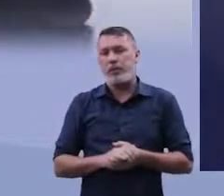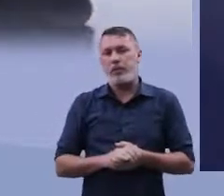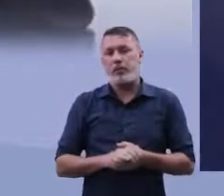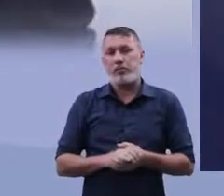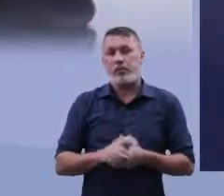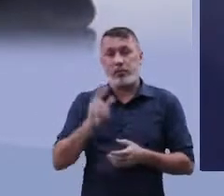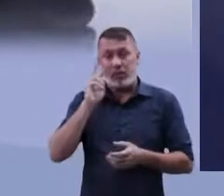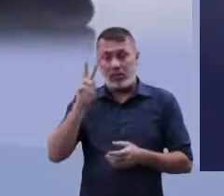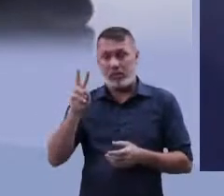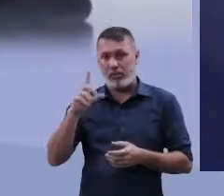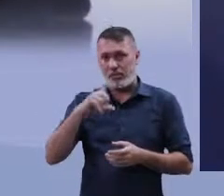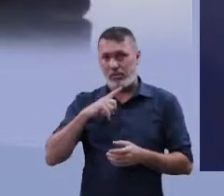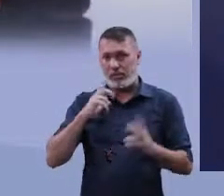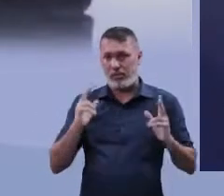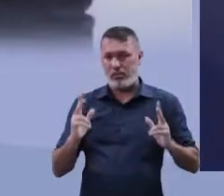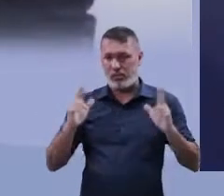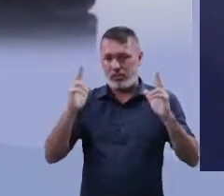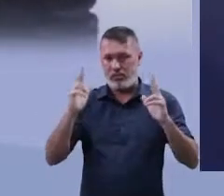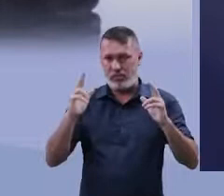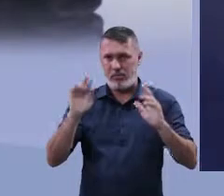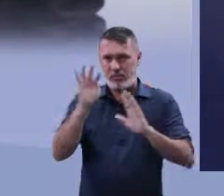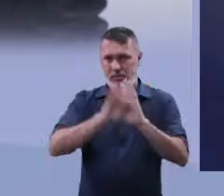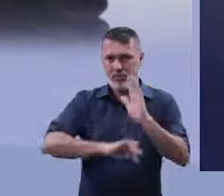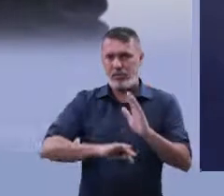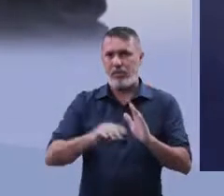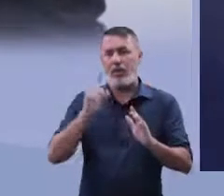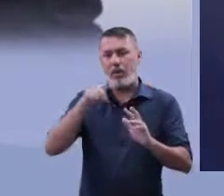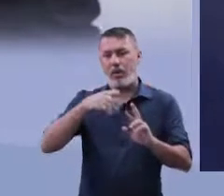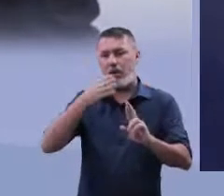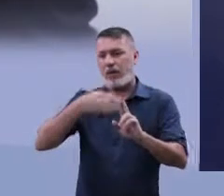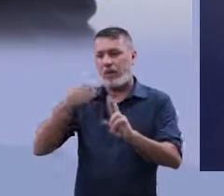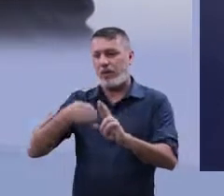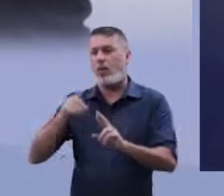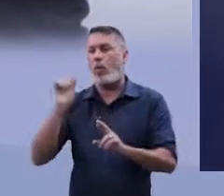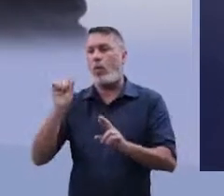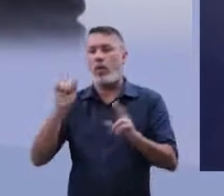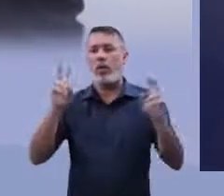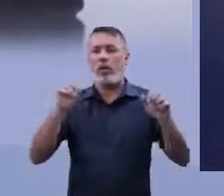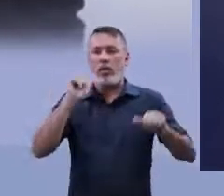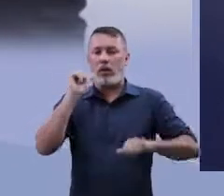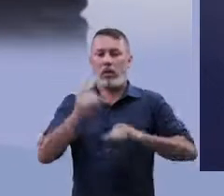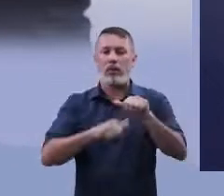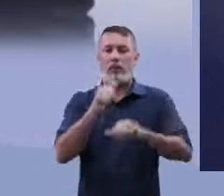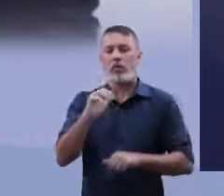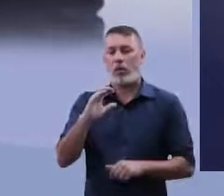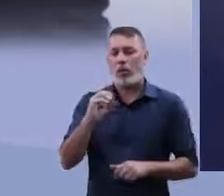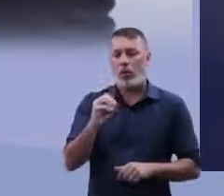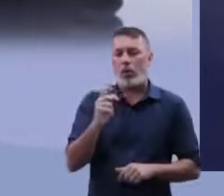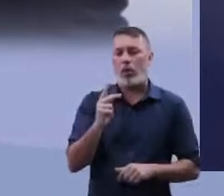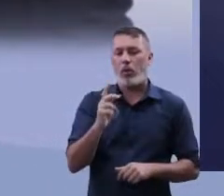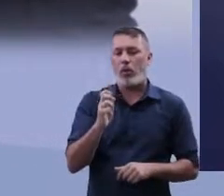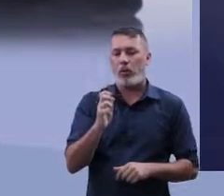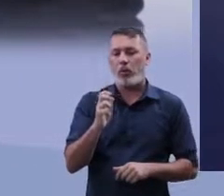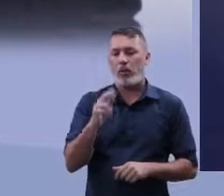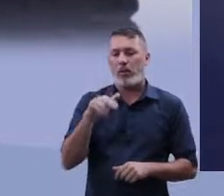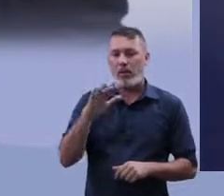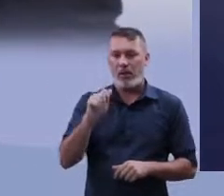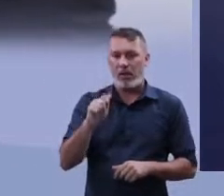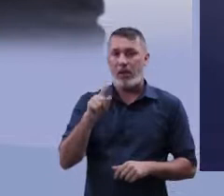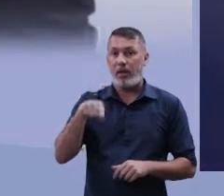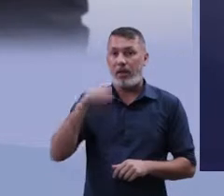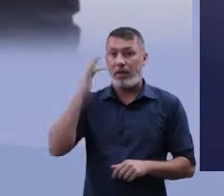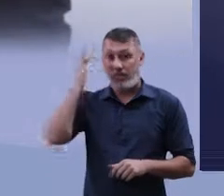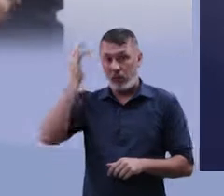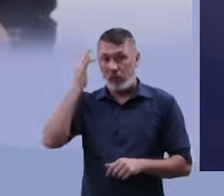questão. O trecho em questão é uma referência ao que ficou conhecido como Revolução Copernicana da Filosofia. Nele,